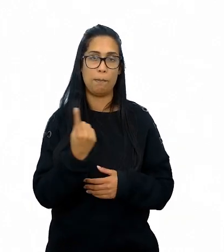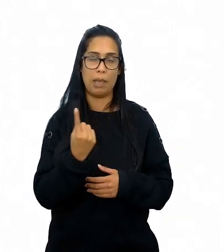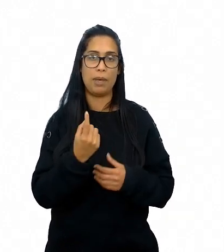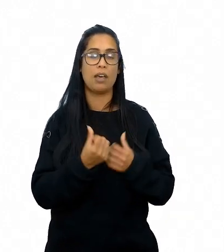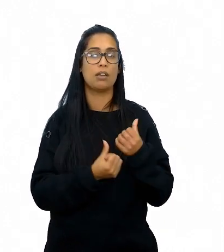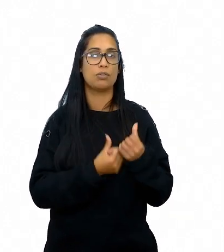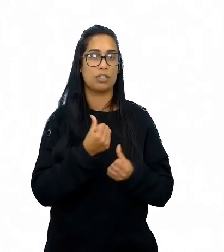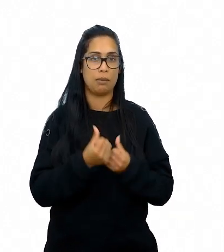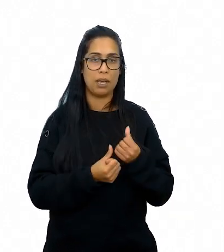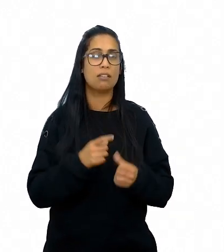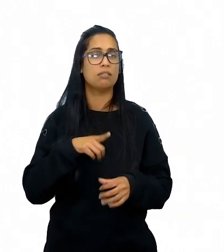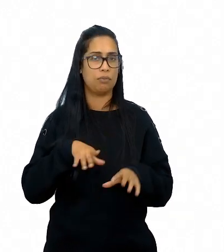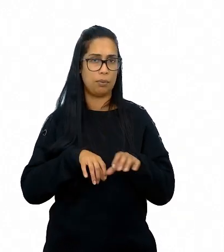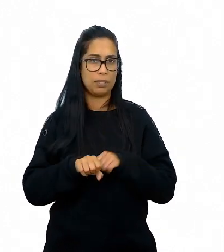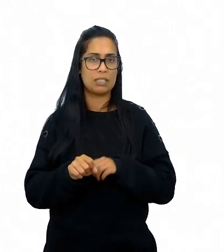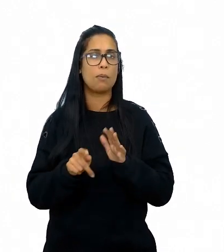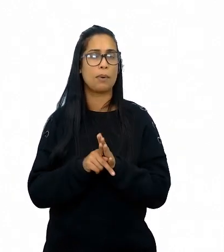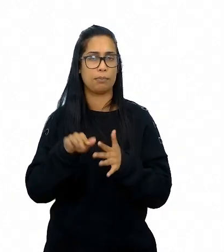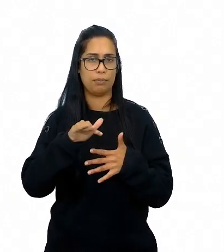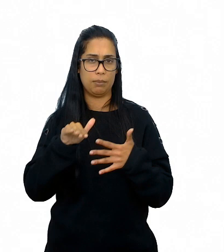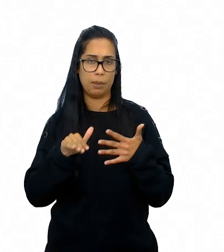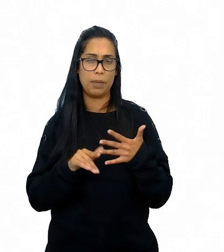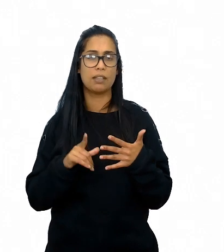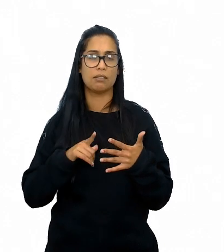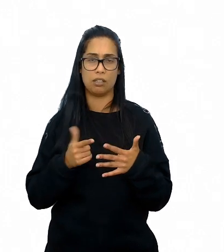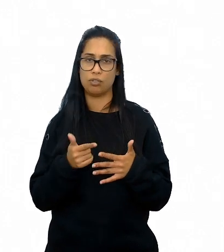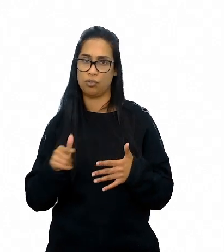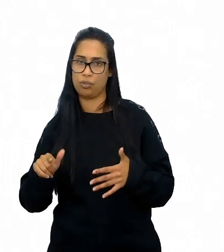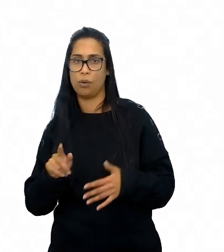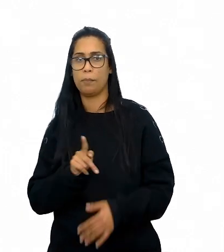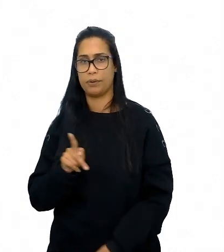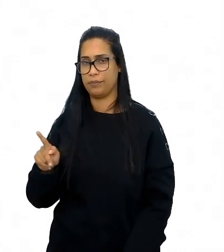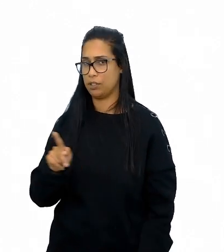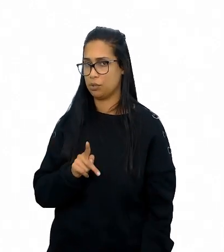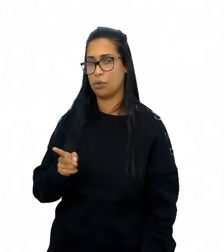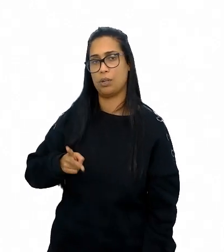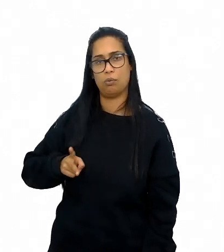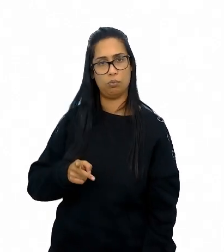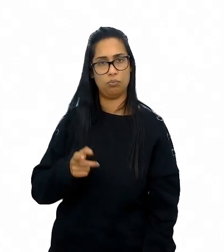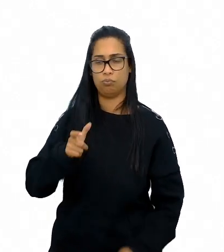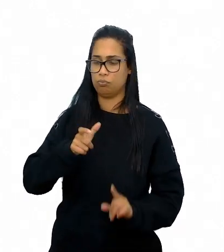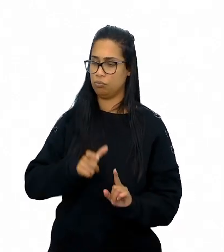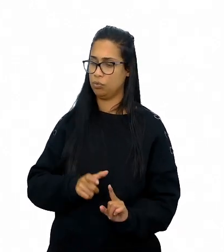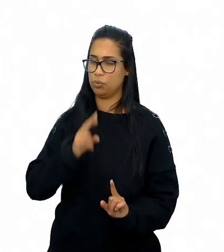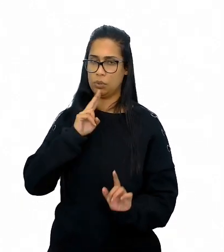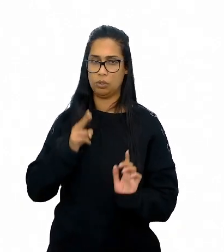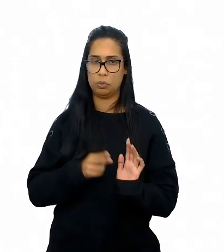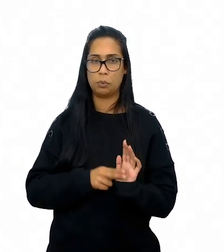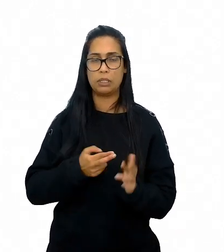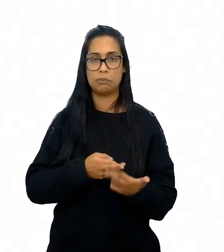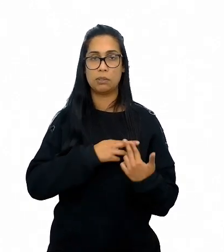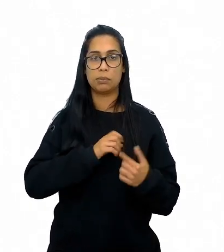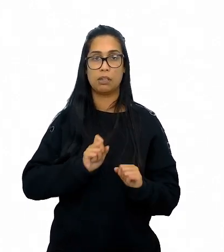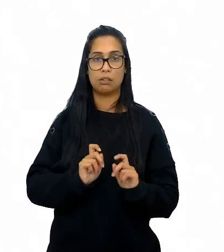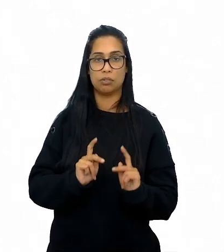uma formação de etapa, de novo comigo, para a gente retomar aí tudo que a gente trabalhou de legal